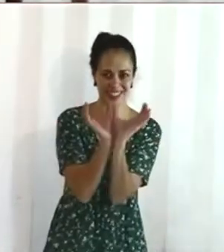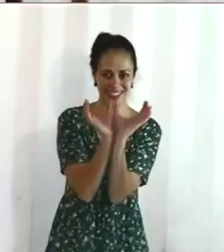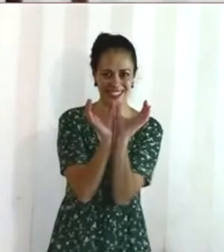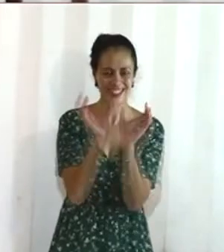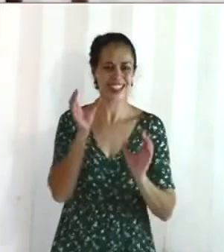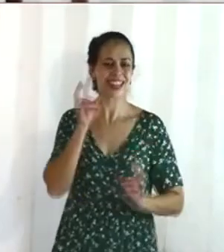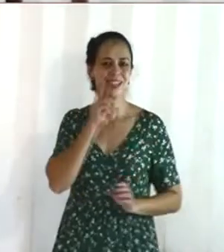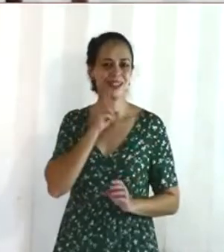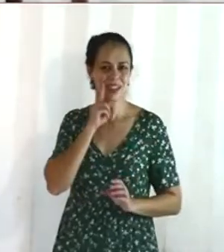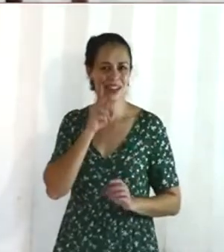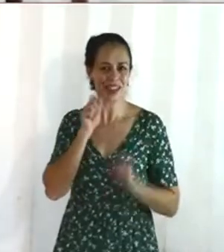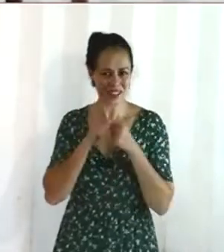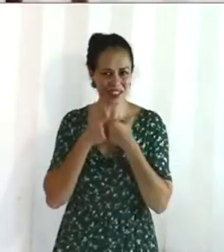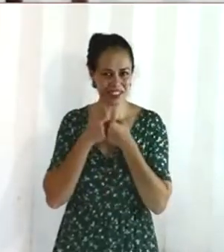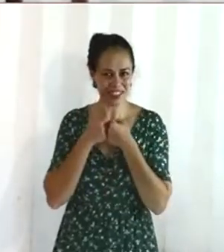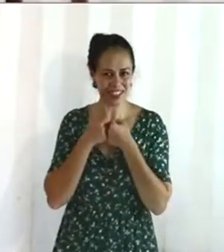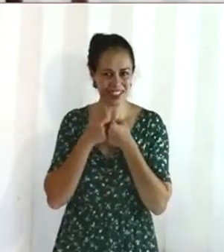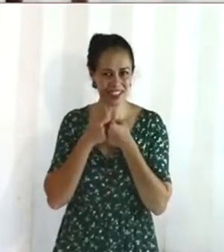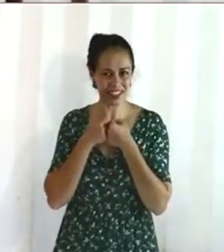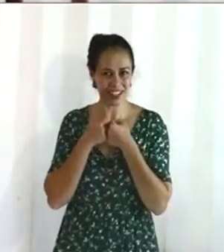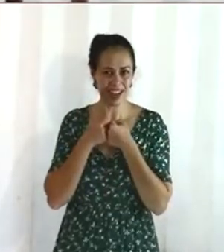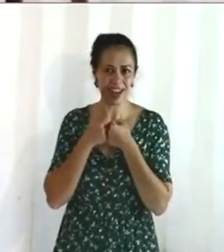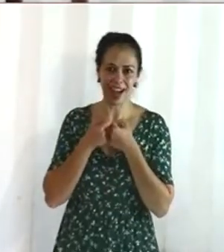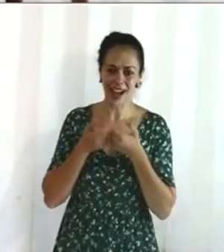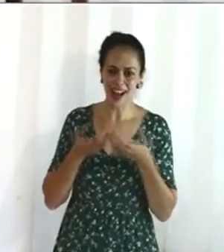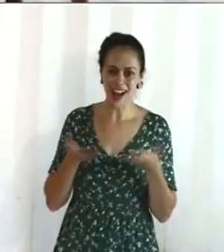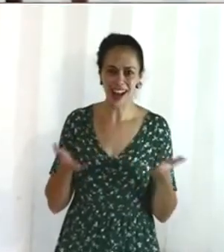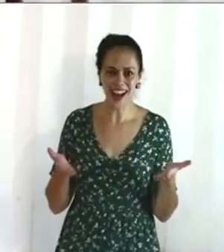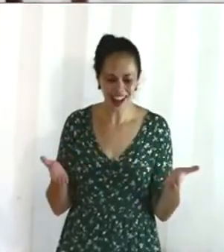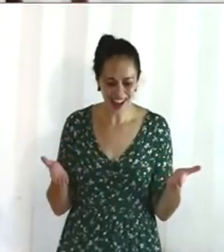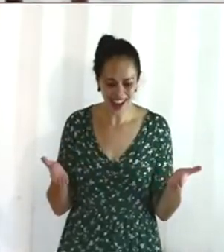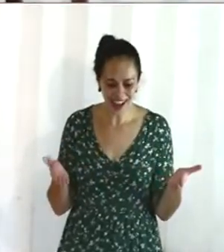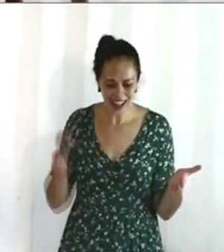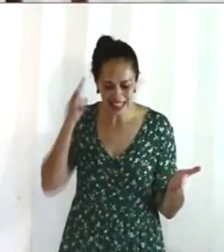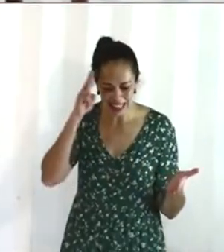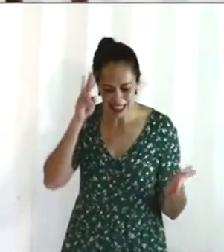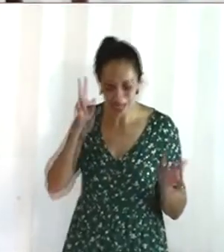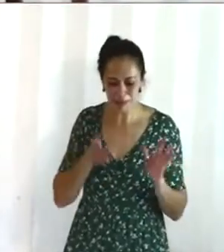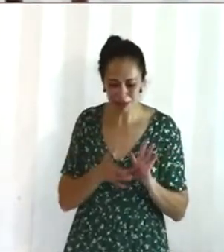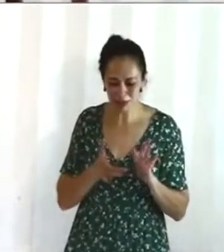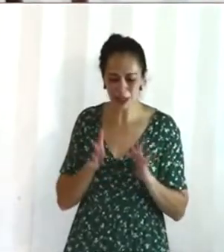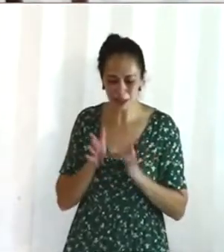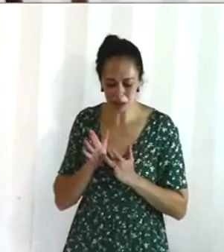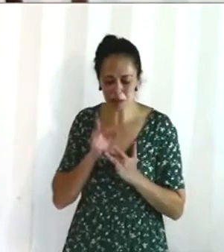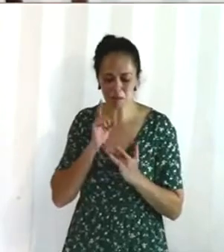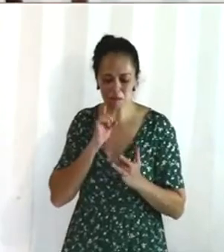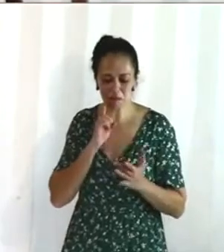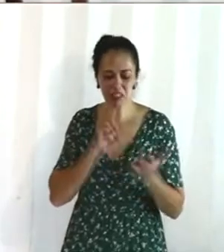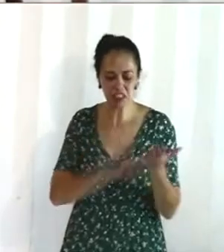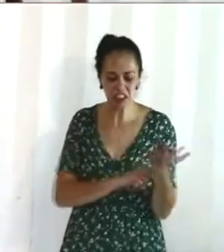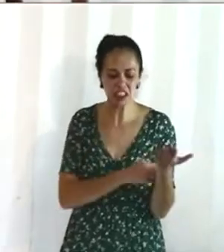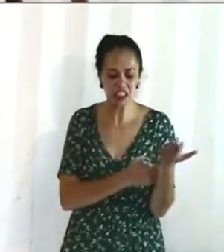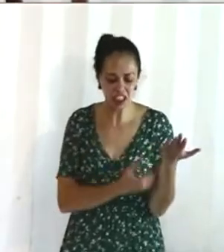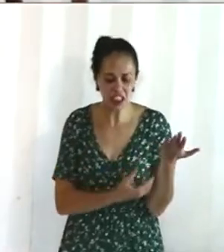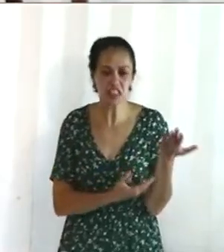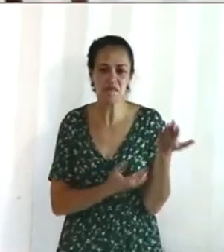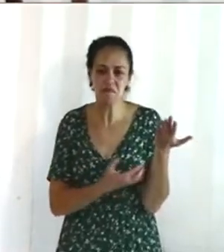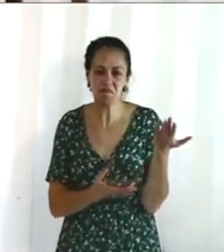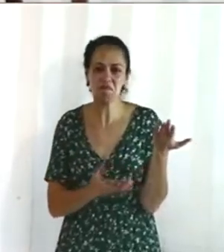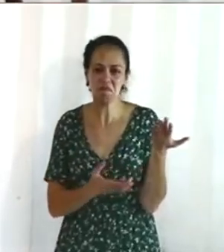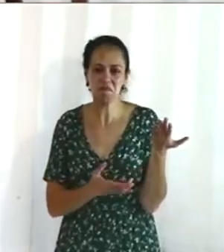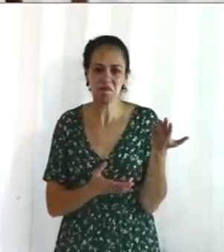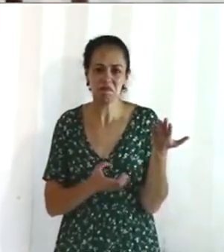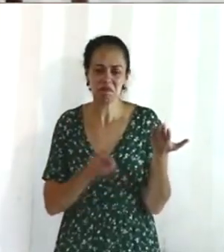ser compartilhada com a igreja comprada com o seu precioso sangue, o precioso sangue de Cristo. Por isso que